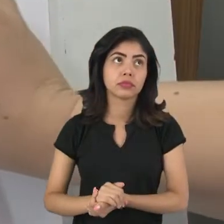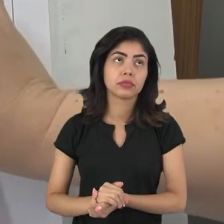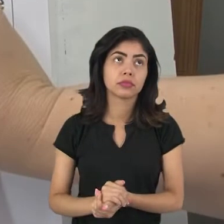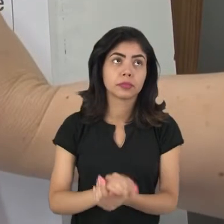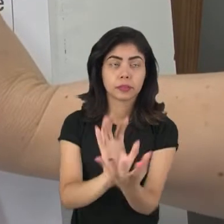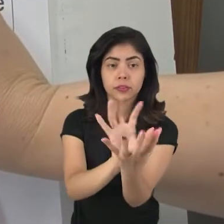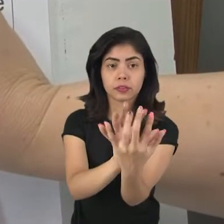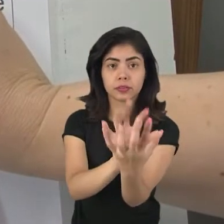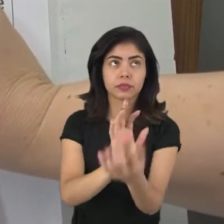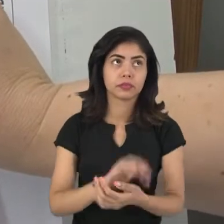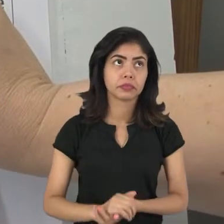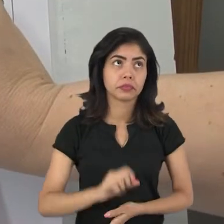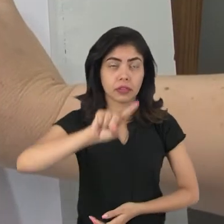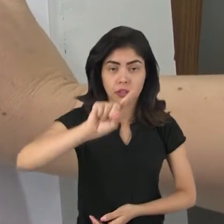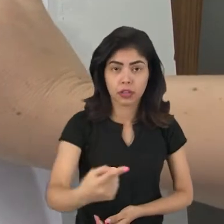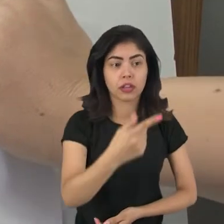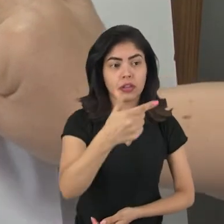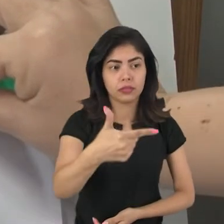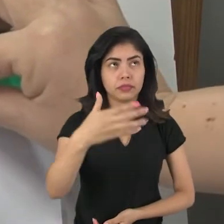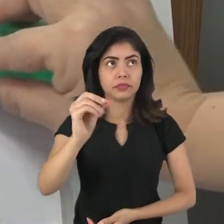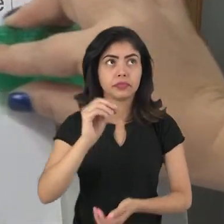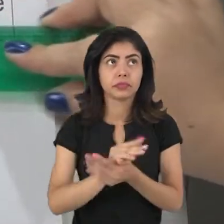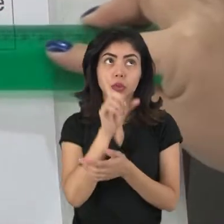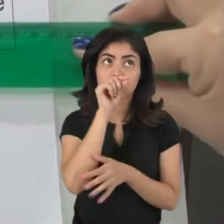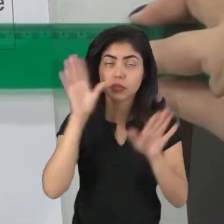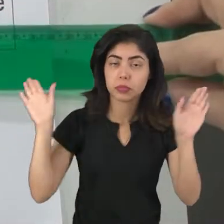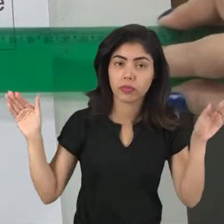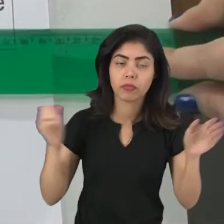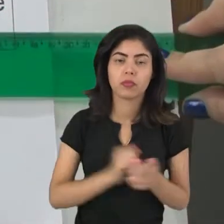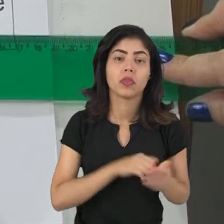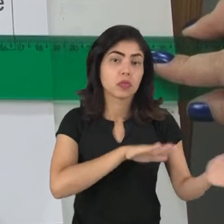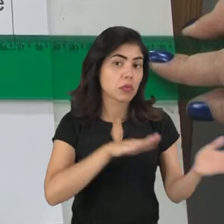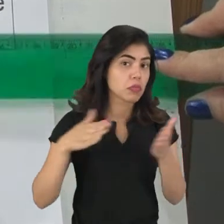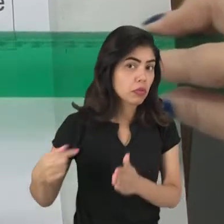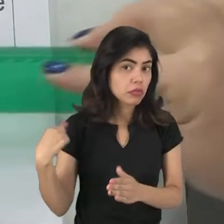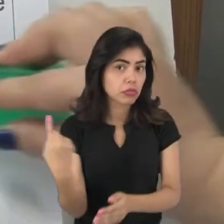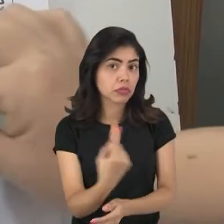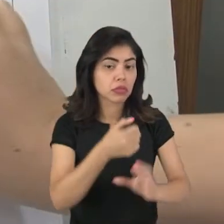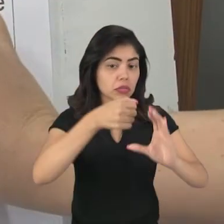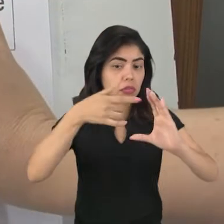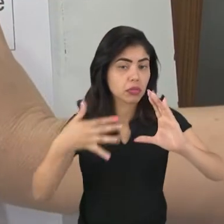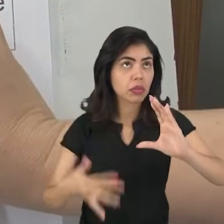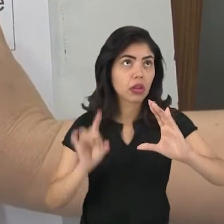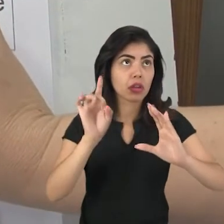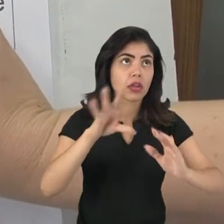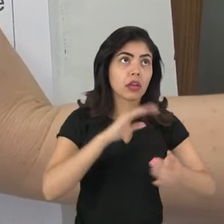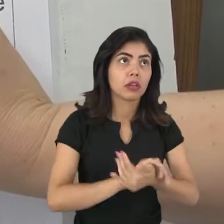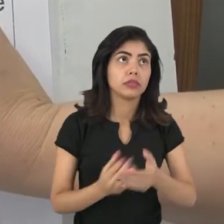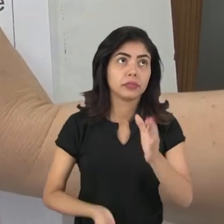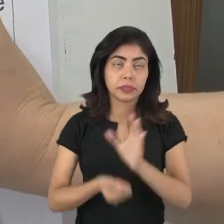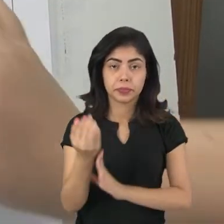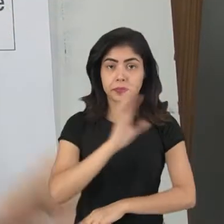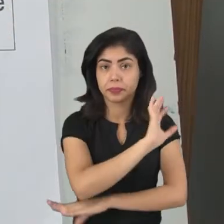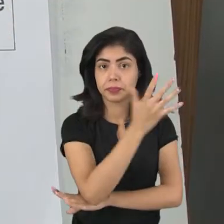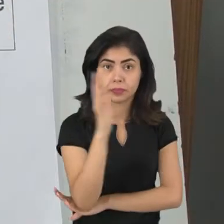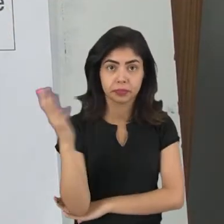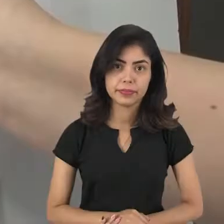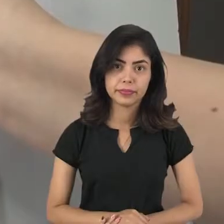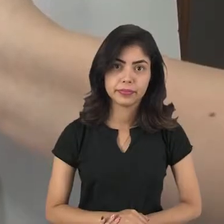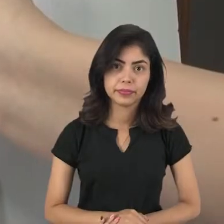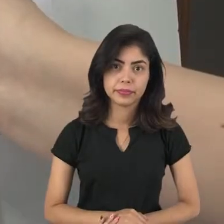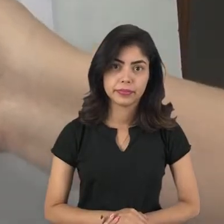da natureza. Então, aqui, ó, também descarto. A conservação da natureza, eu posso conservar, mas